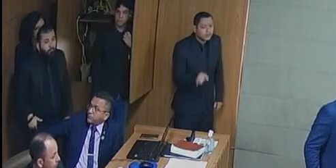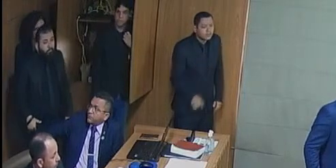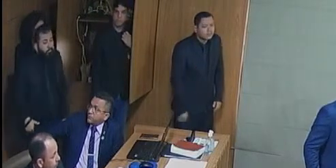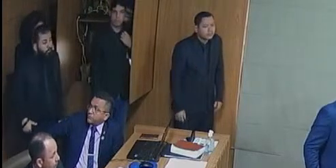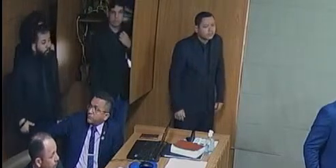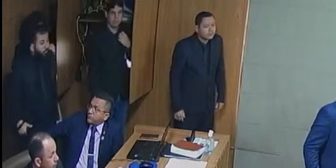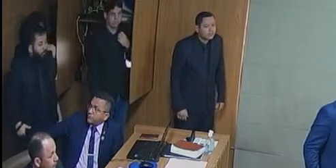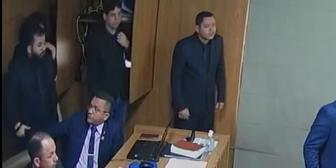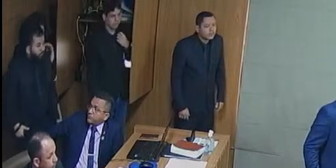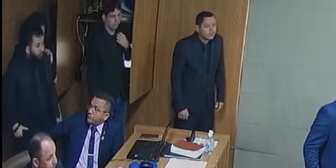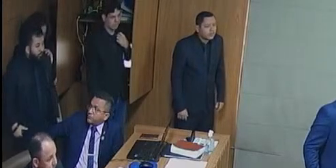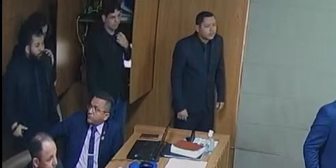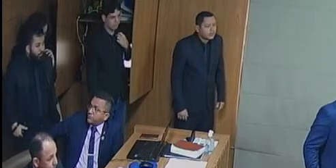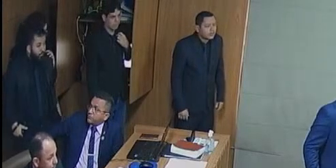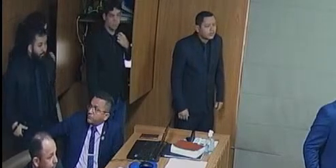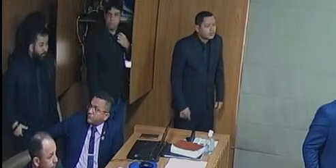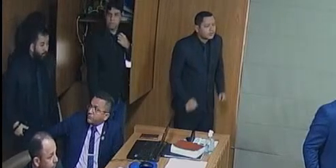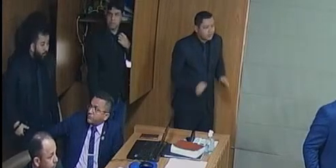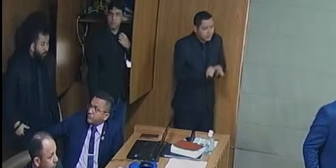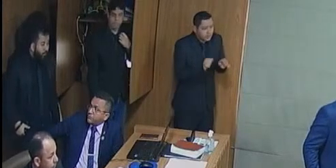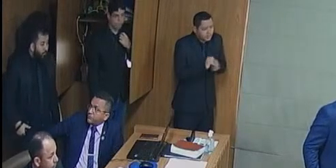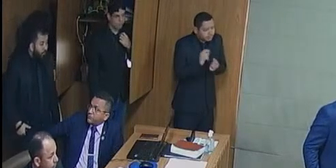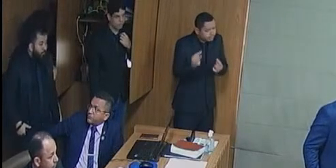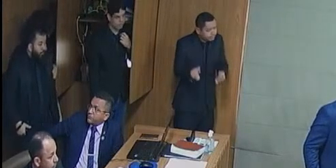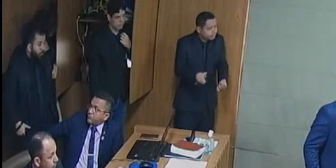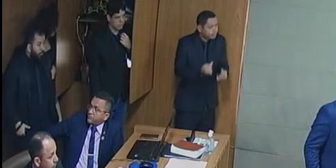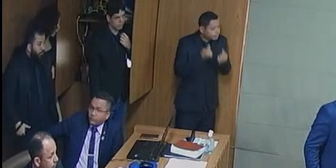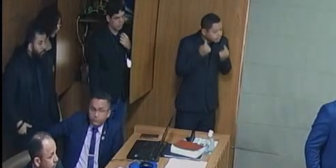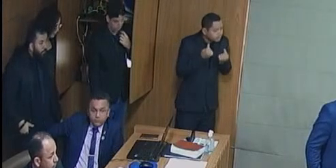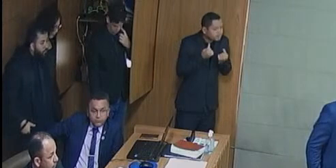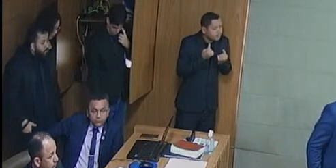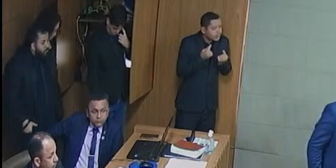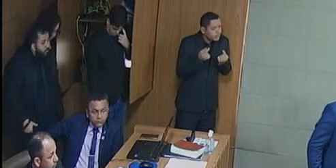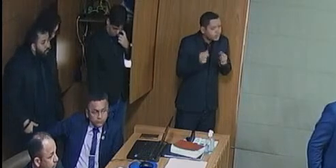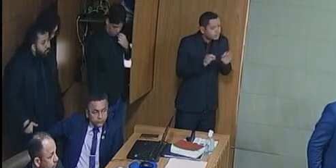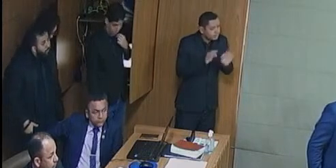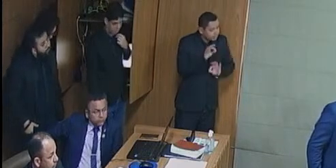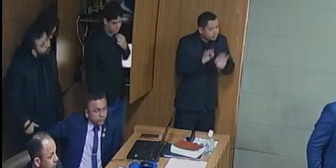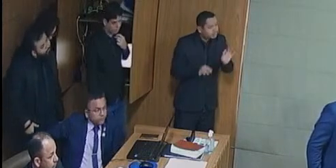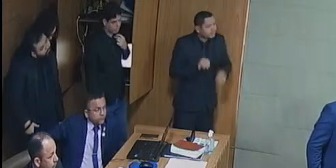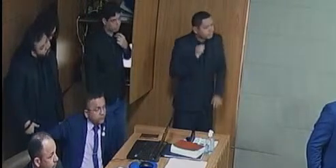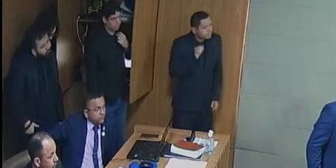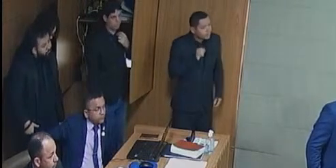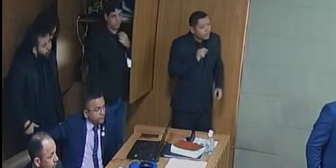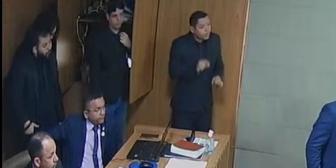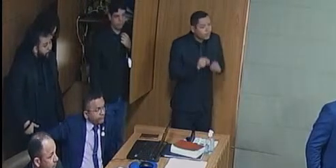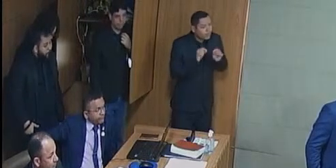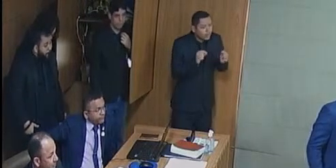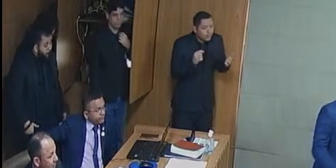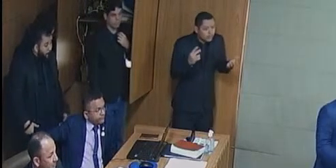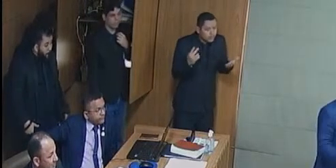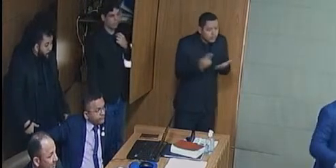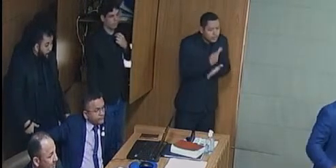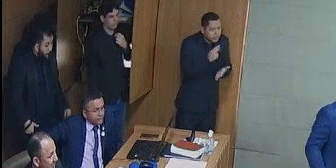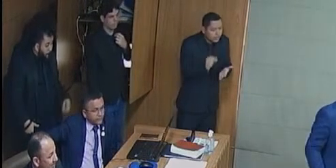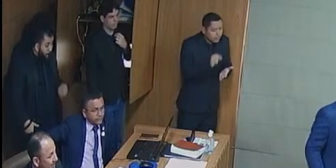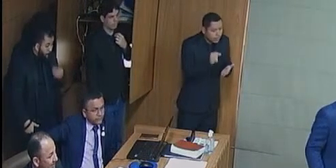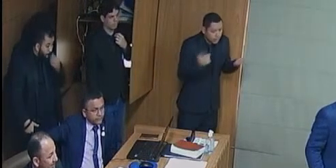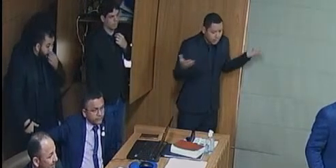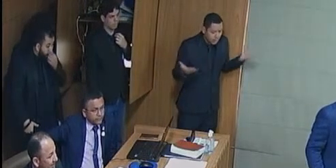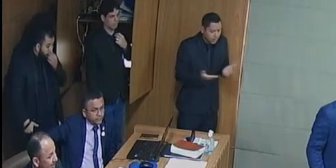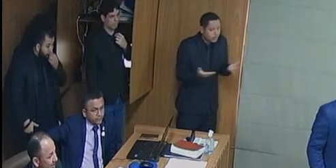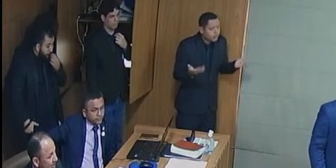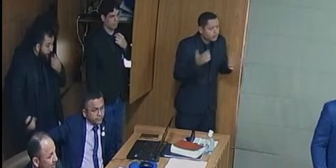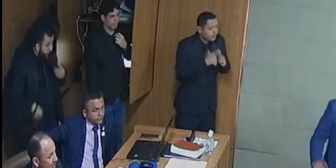início de toda a Perseguição que com certeza senhores ocasionou no que a gente tá vivendo